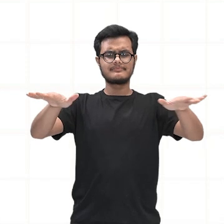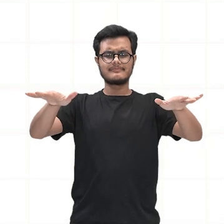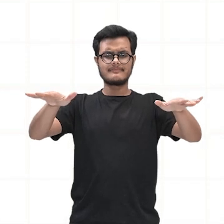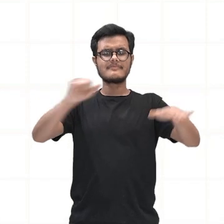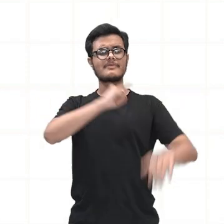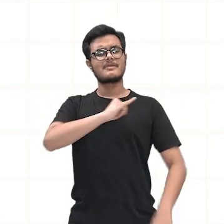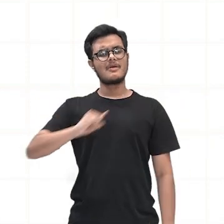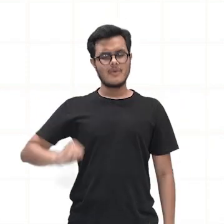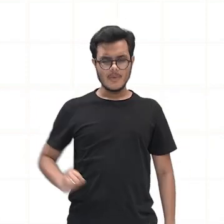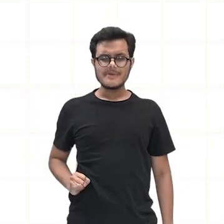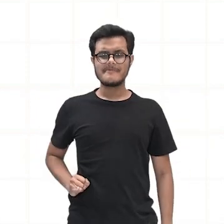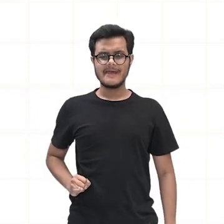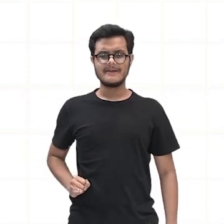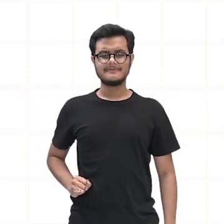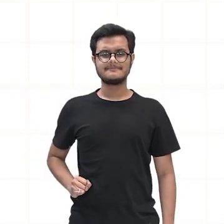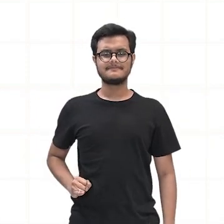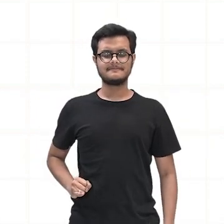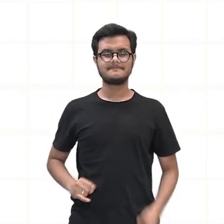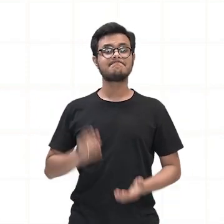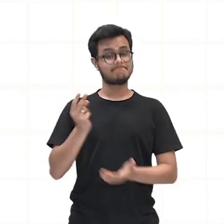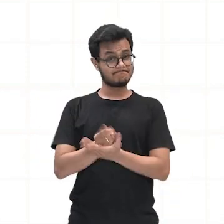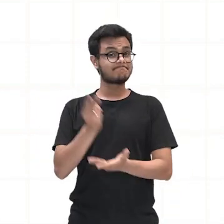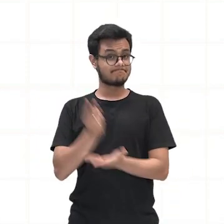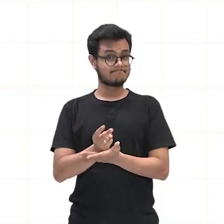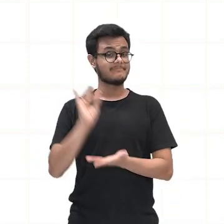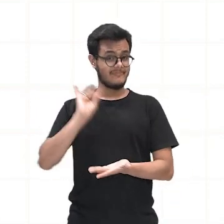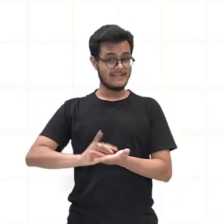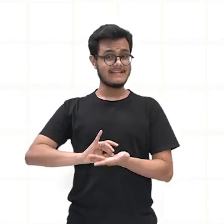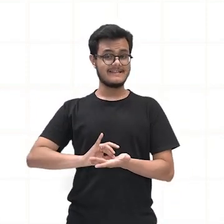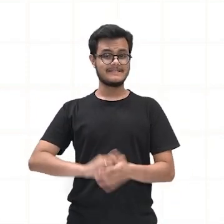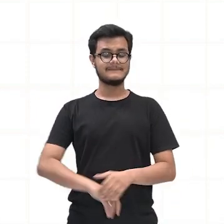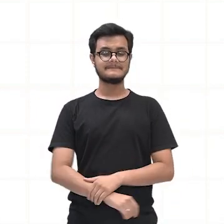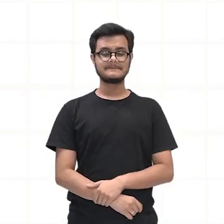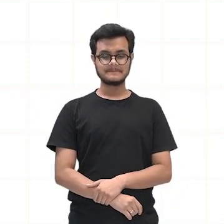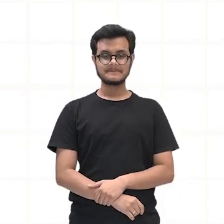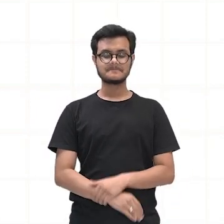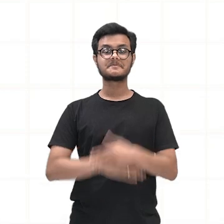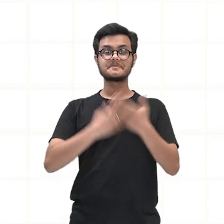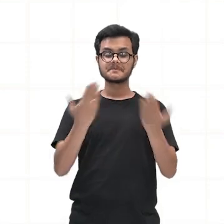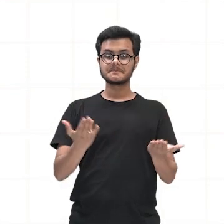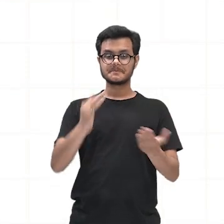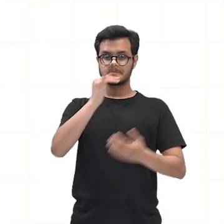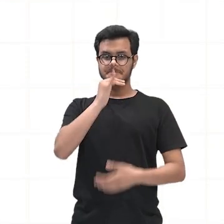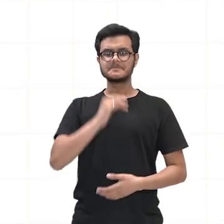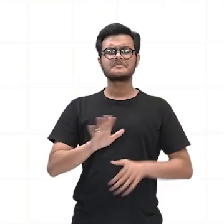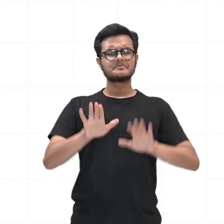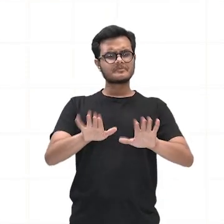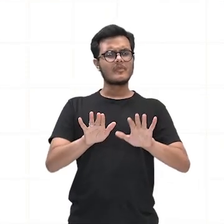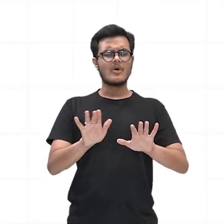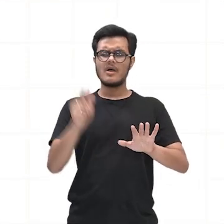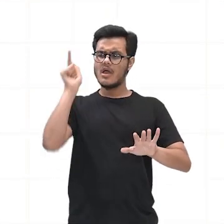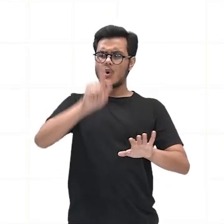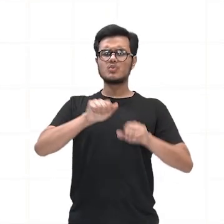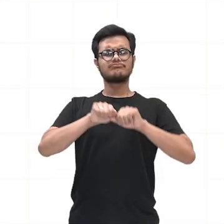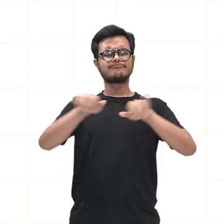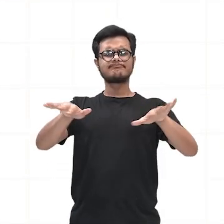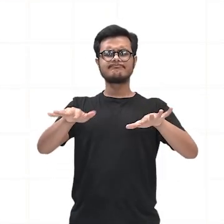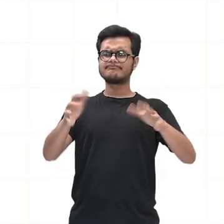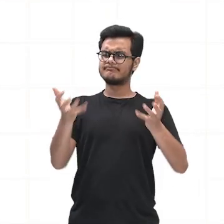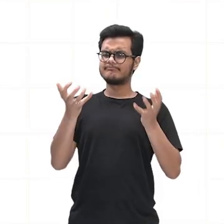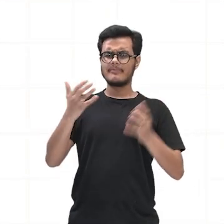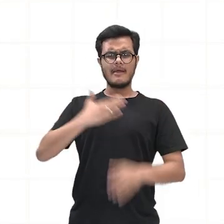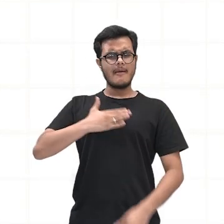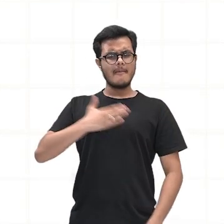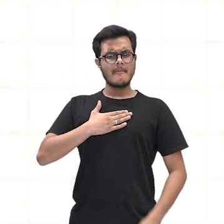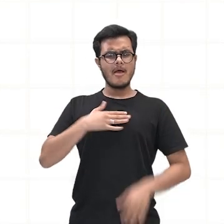os domínios do Império Bizantino, tá? Olha só, ao conquistar as